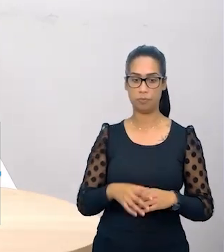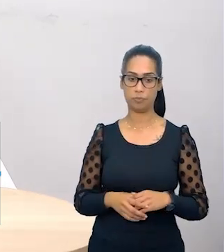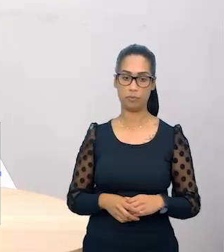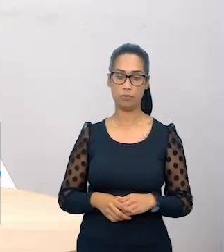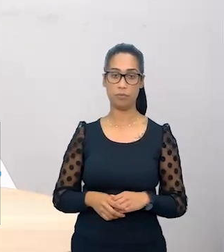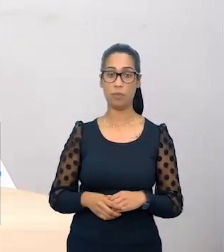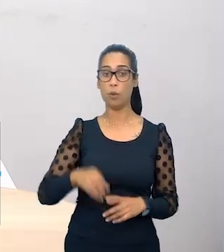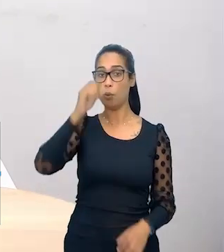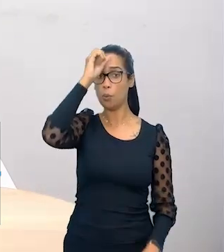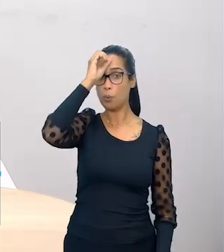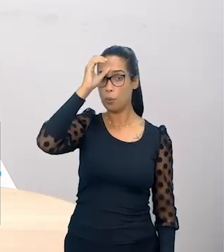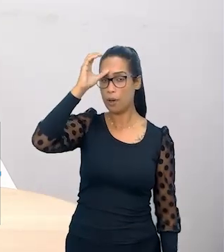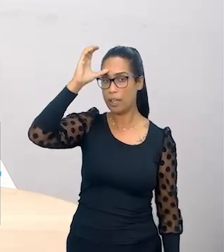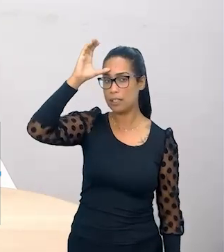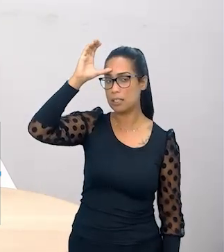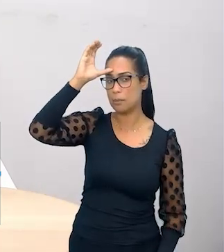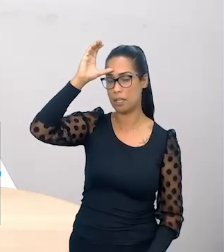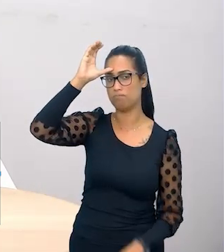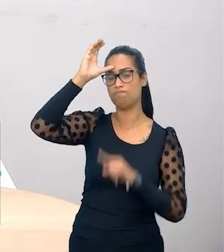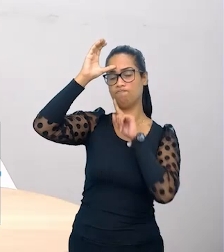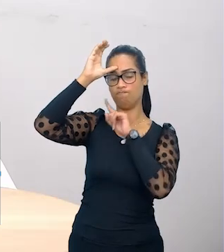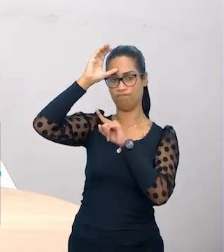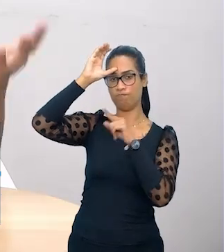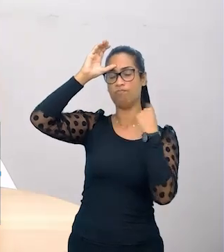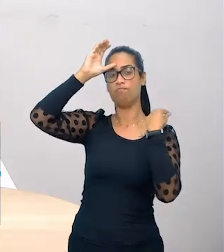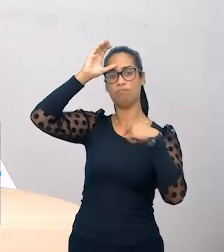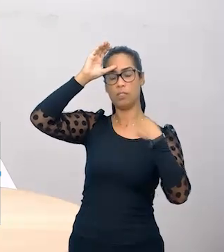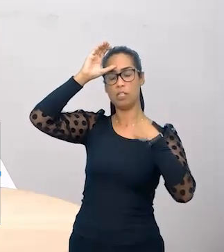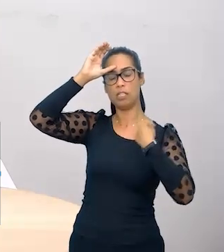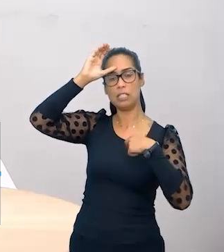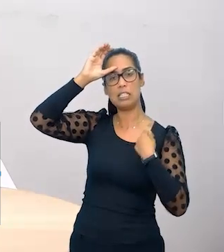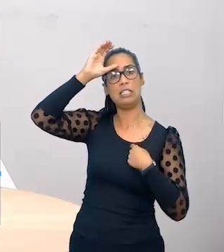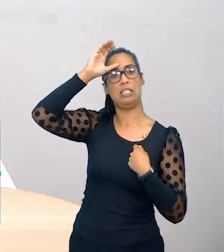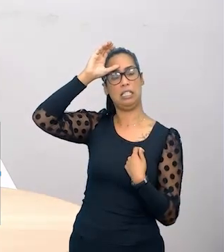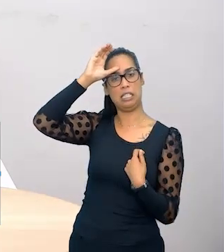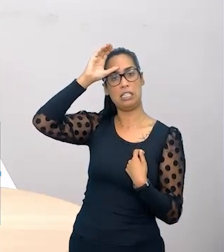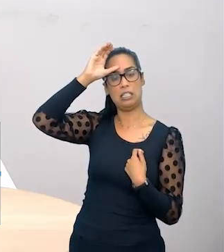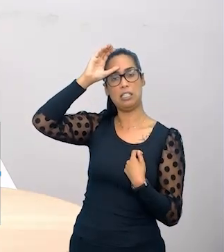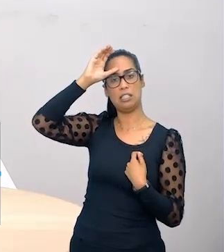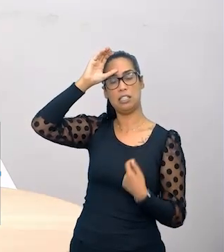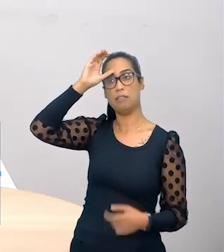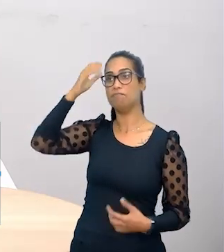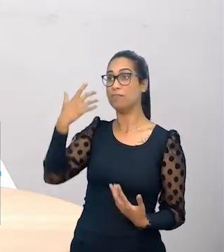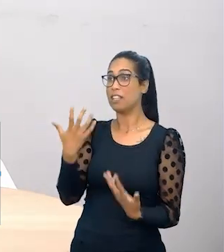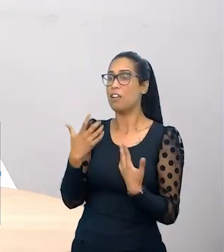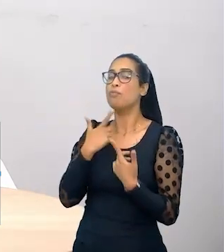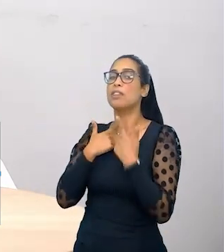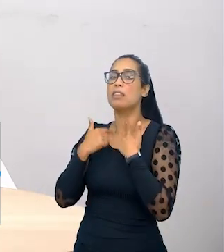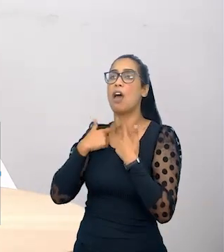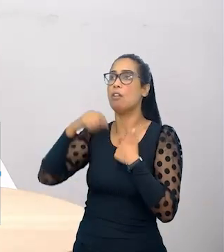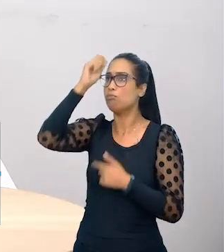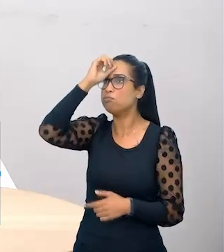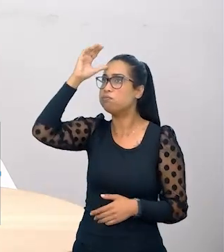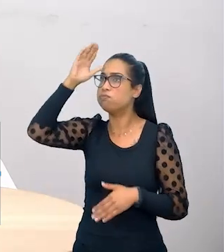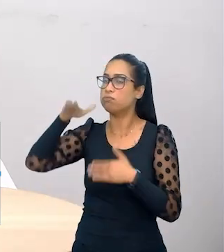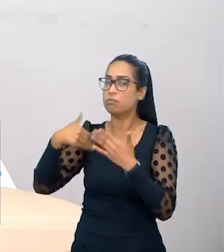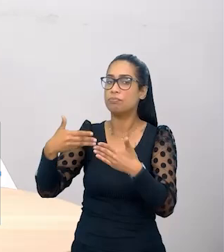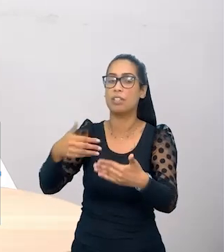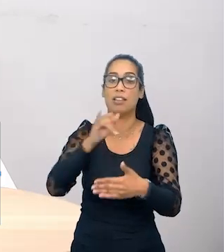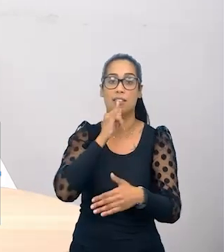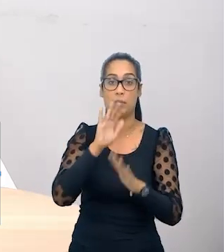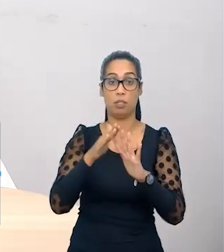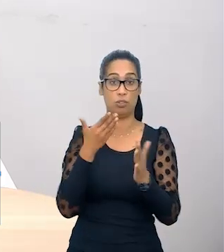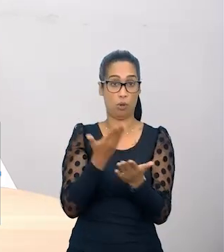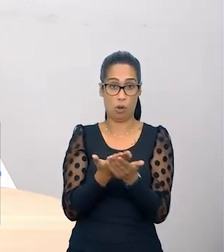o conhecimento, a gente ir buscar essa relação e ver como que a gente pode trabalhar. Na escola, eu gosto muito de trabalhar com